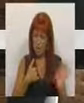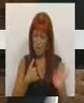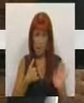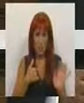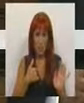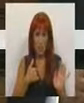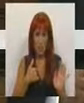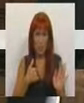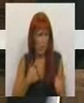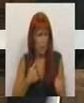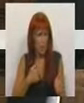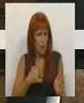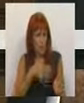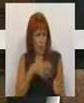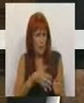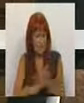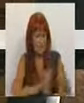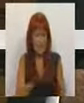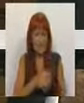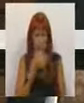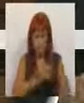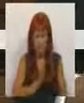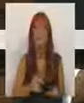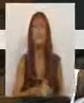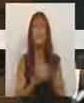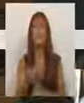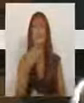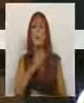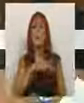Não quero estar a tecer comentários. Pedia só ao Sr. Presidente para passar ao secretário.